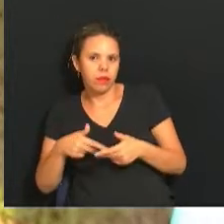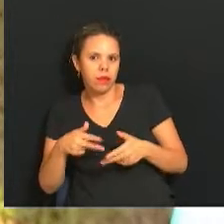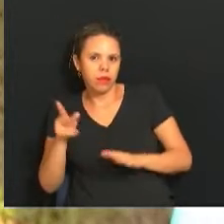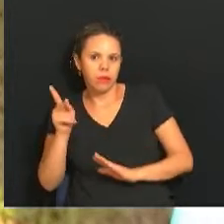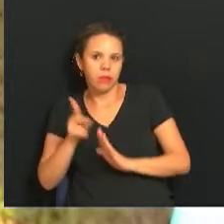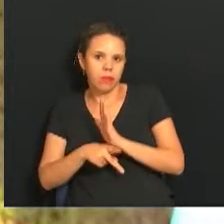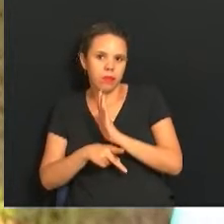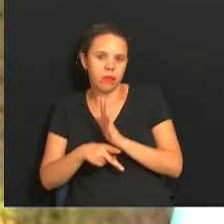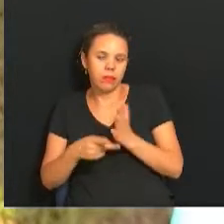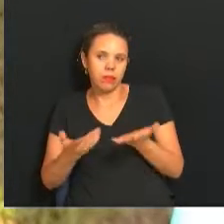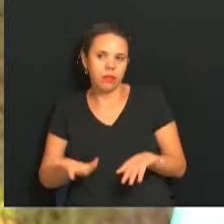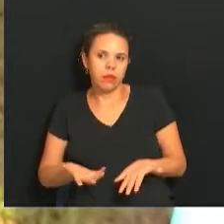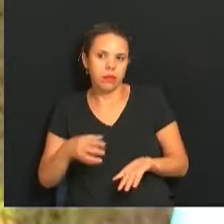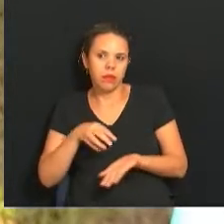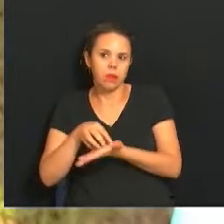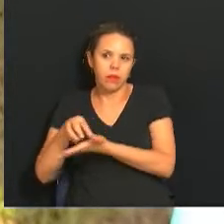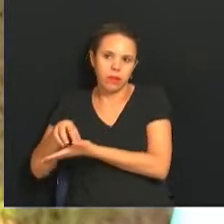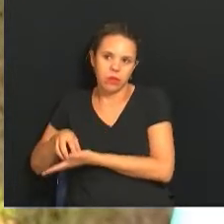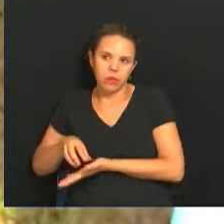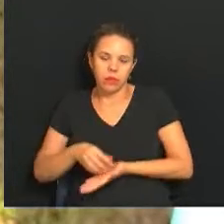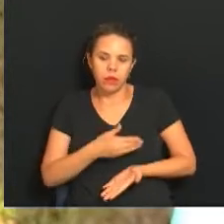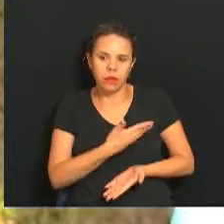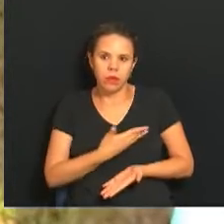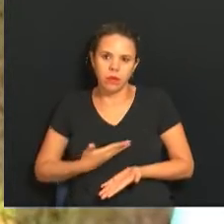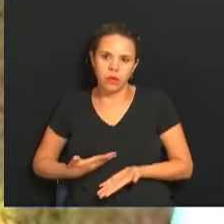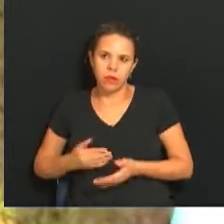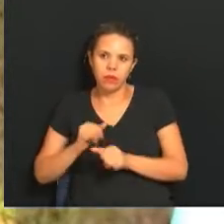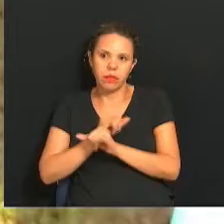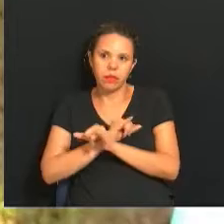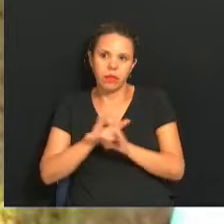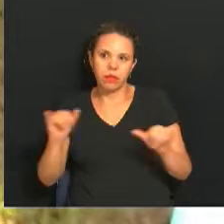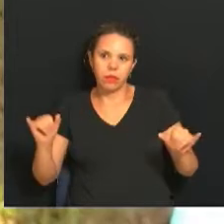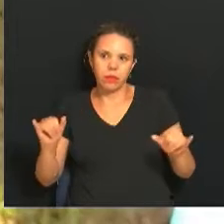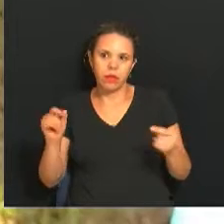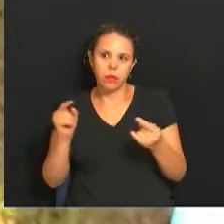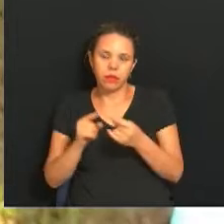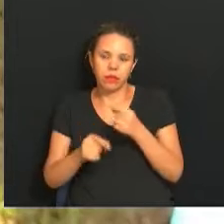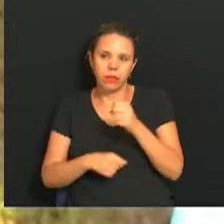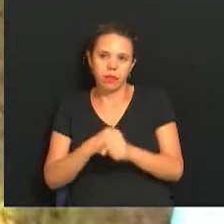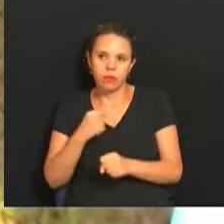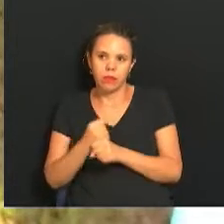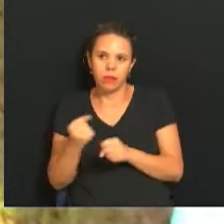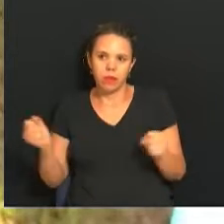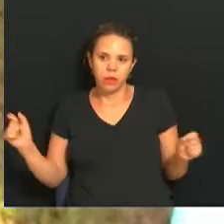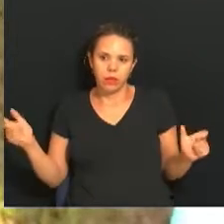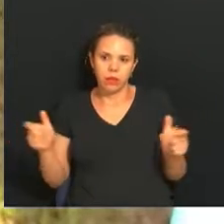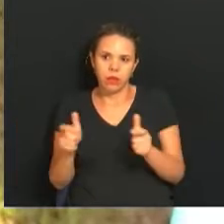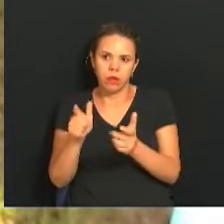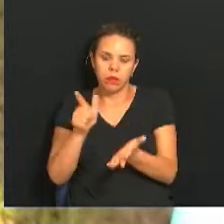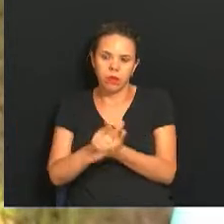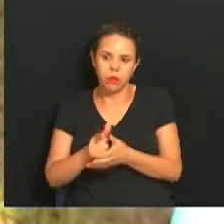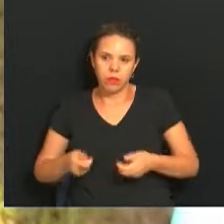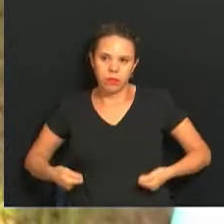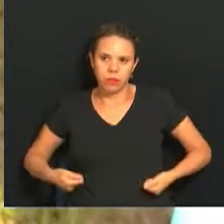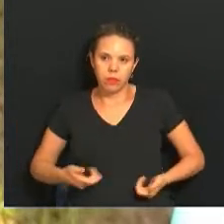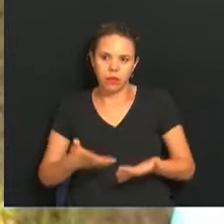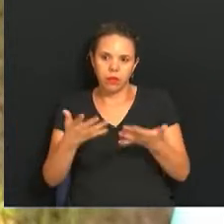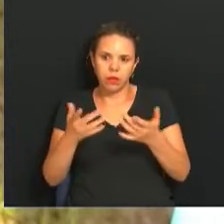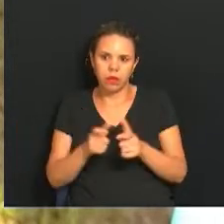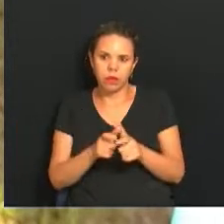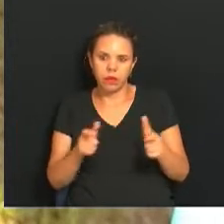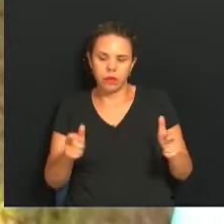projeto prevê que os órgãos públicos deverão divulgar uma meta anual para a redução do consumo de papel e aumento